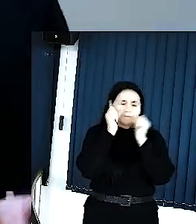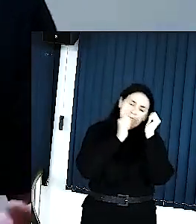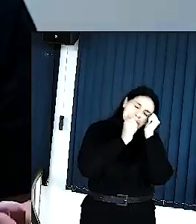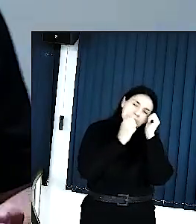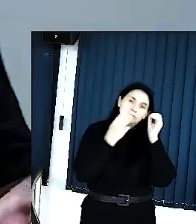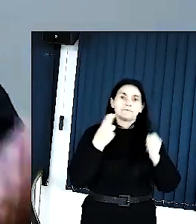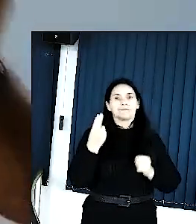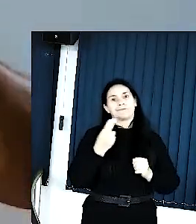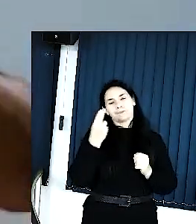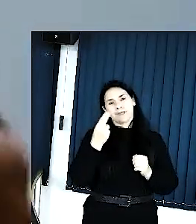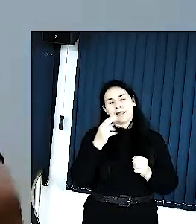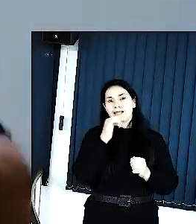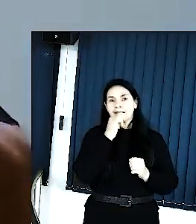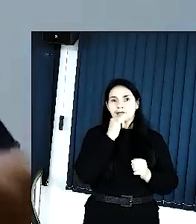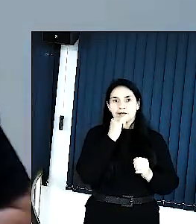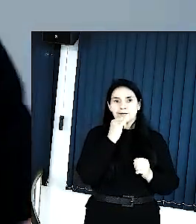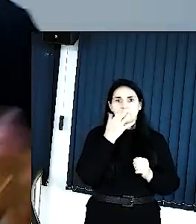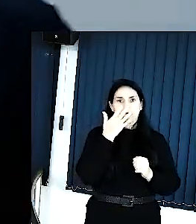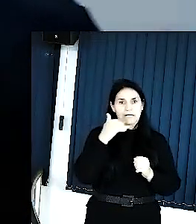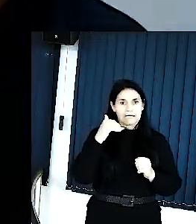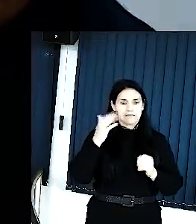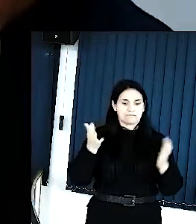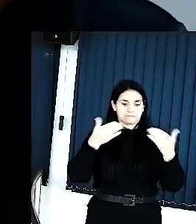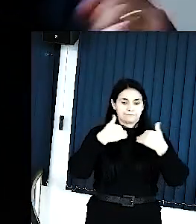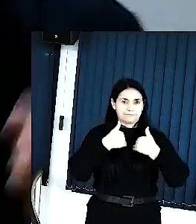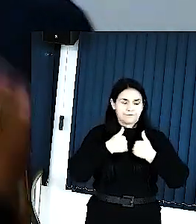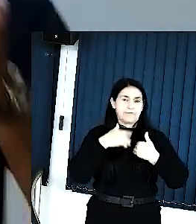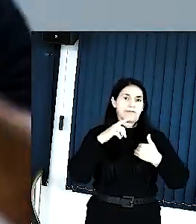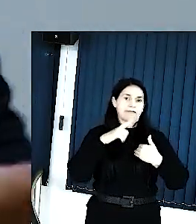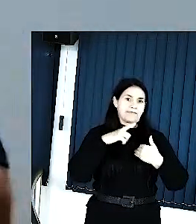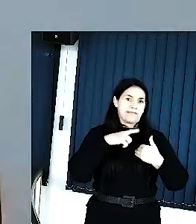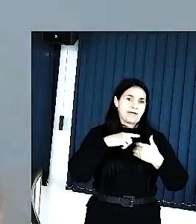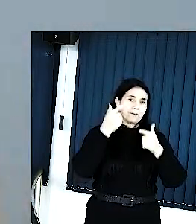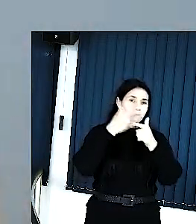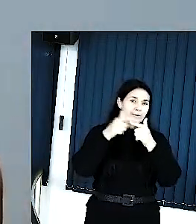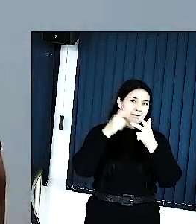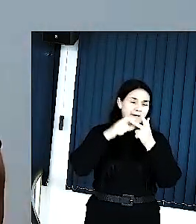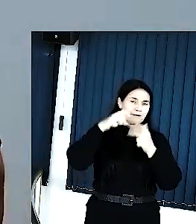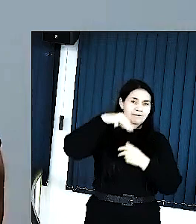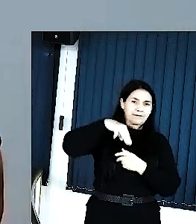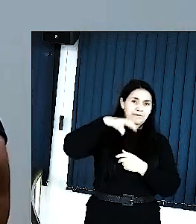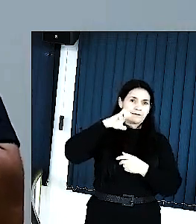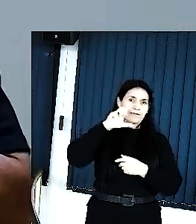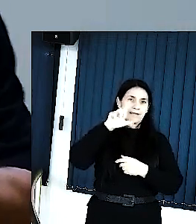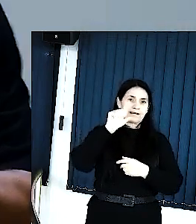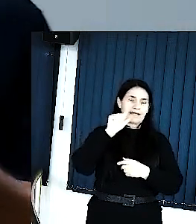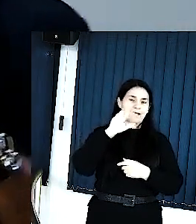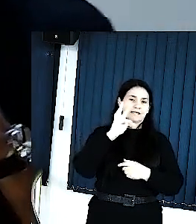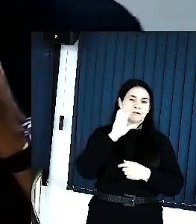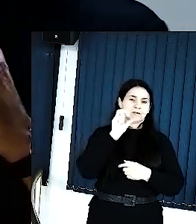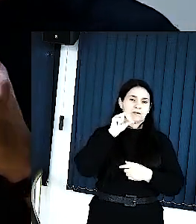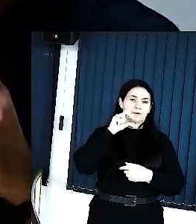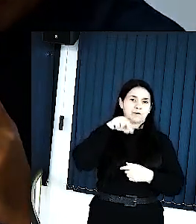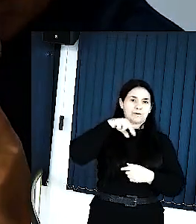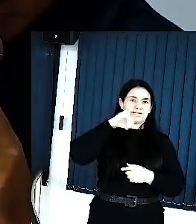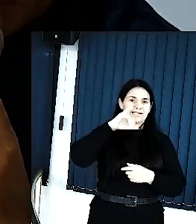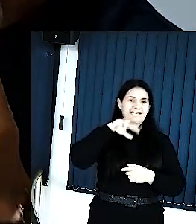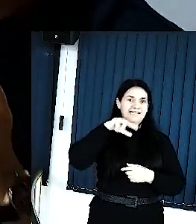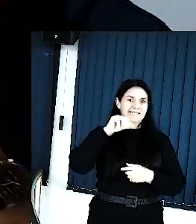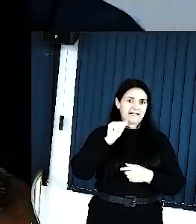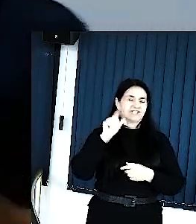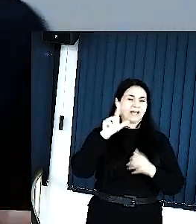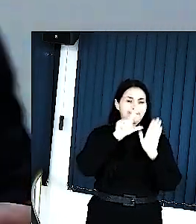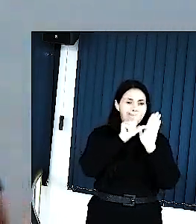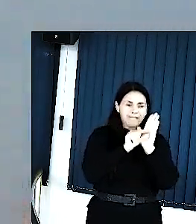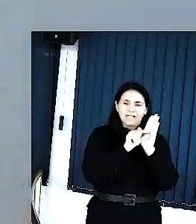E o autista, ele tem alterações que já tem uma produção de melatonina diminuída. Então a gente tem que ter